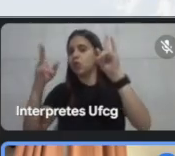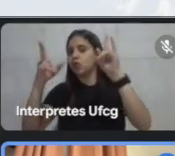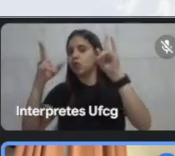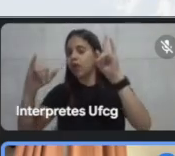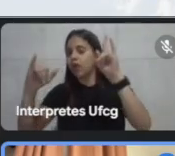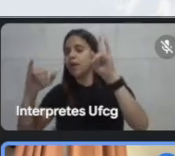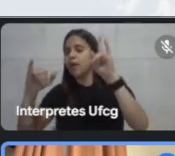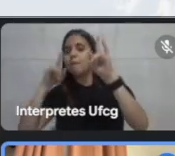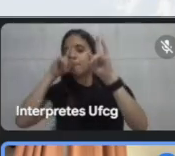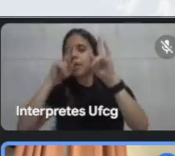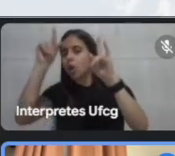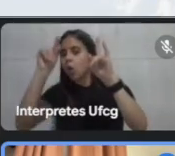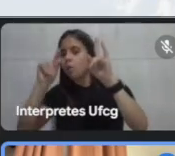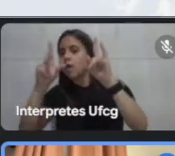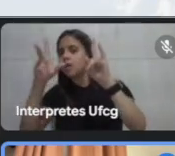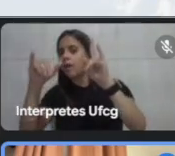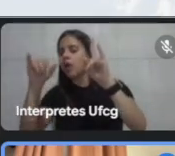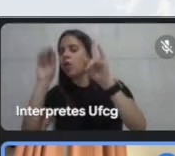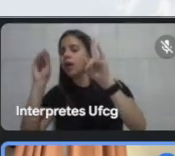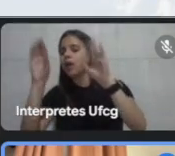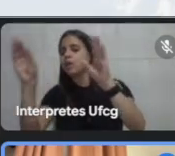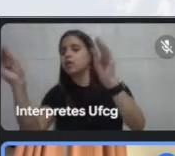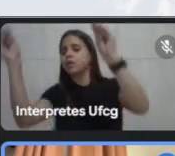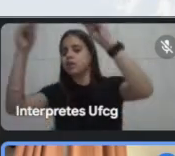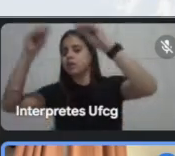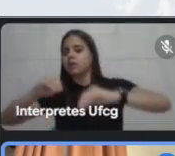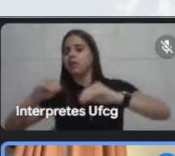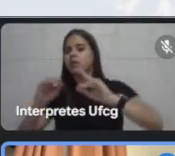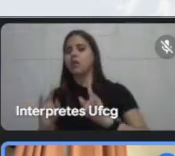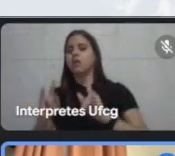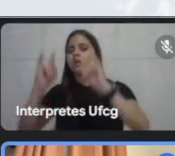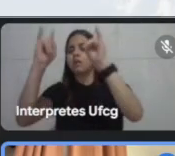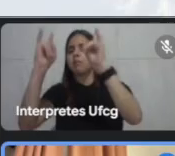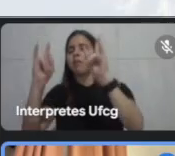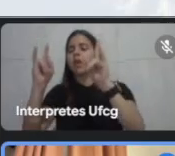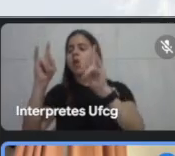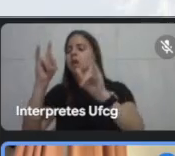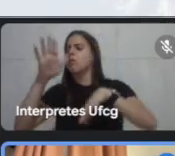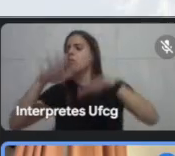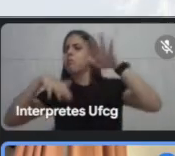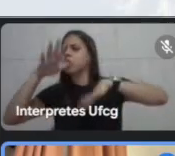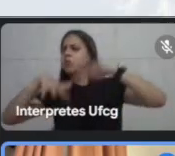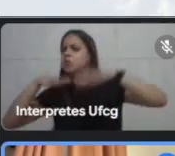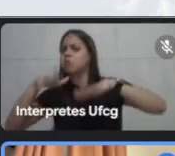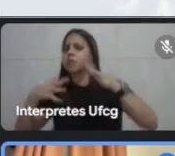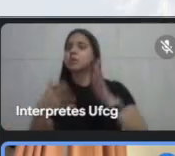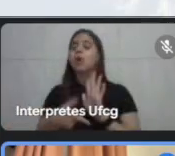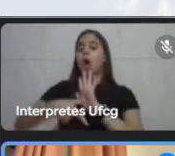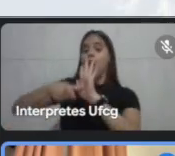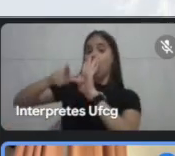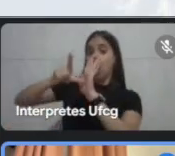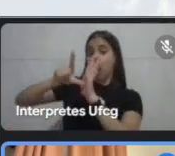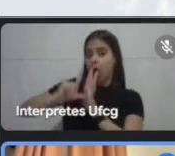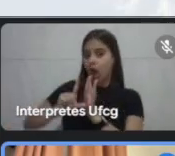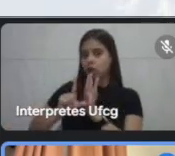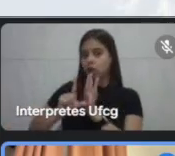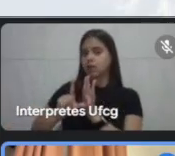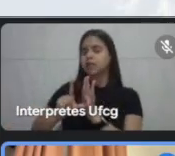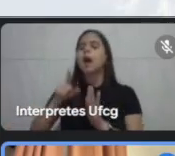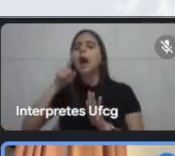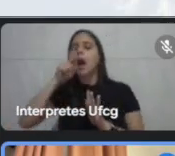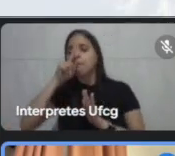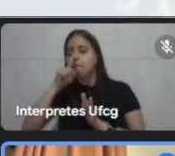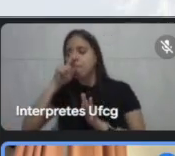baixo perigo e passariam aí para categorias moderadas e significantes. E locais que antes estavam em perigo extremo, eles também migraram